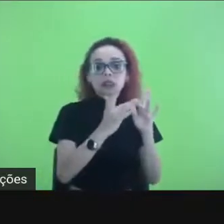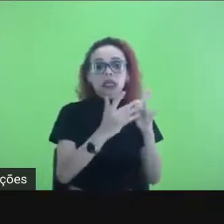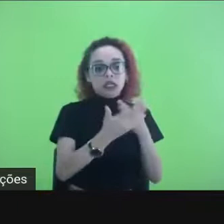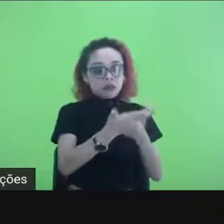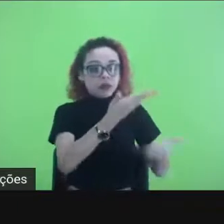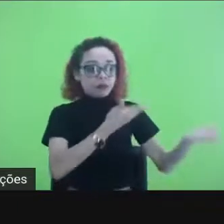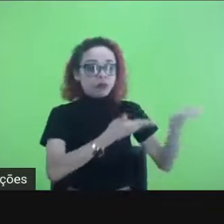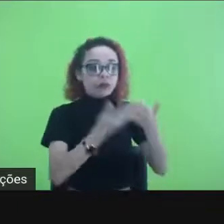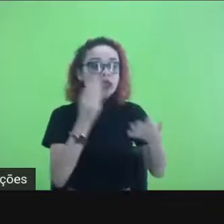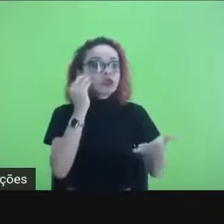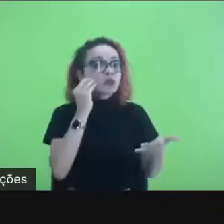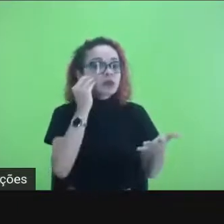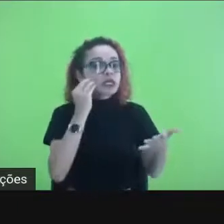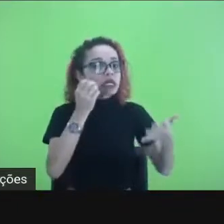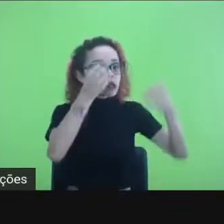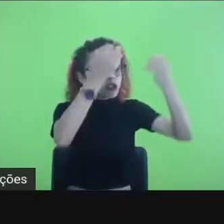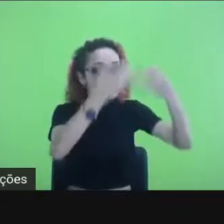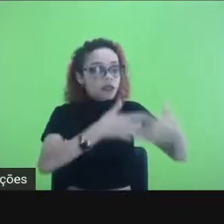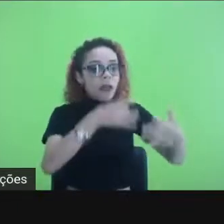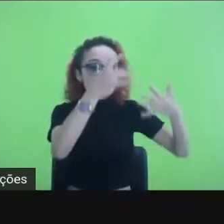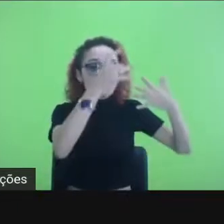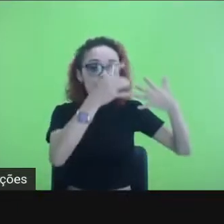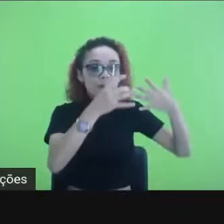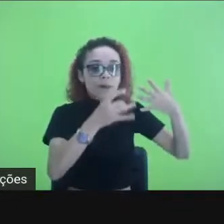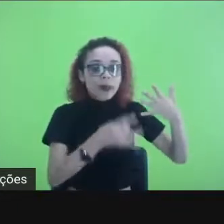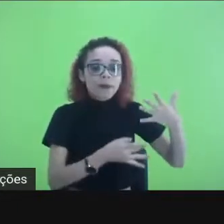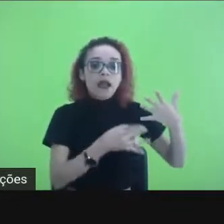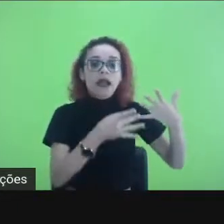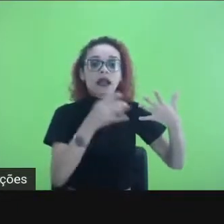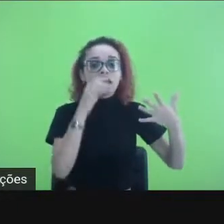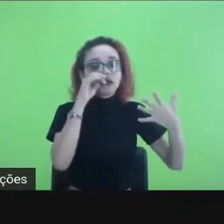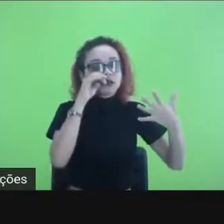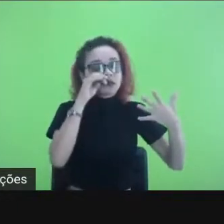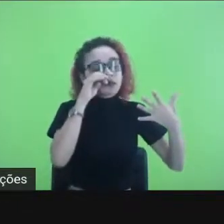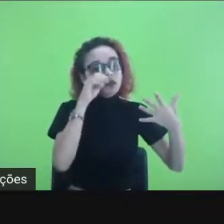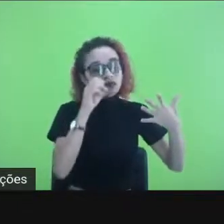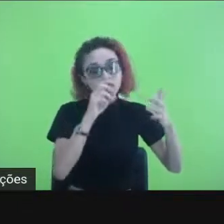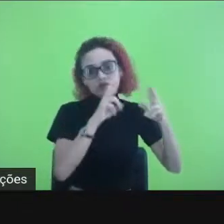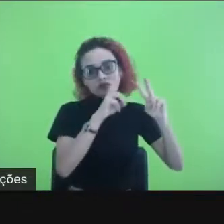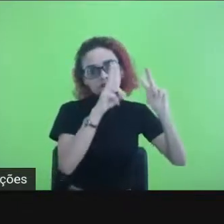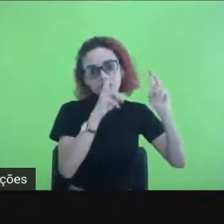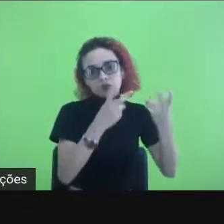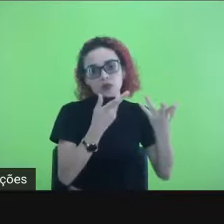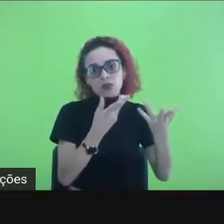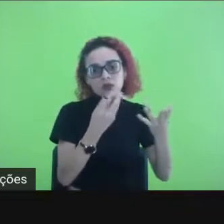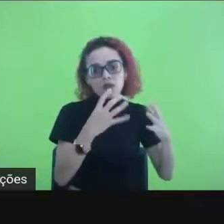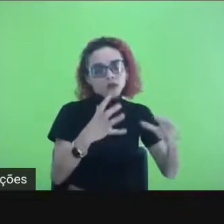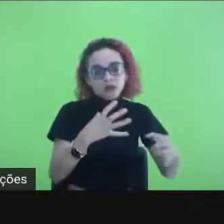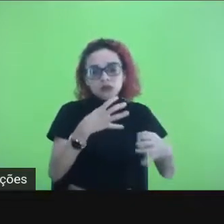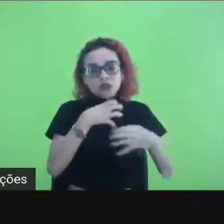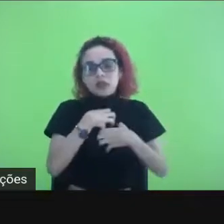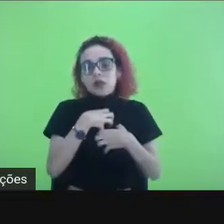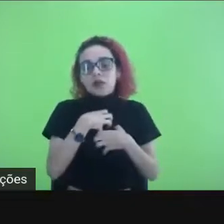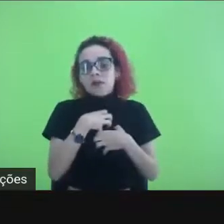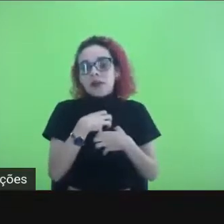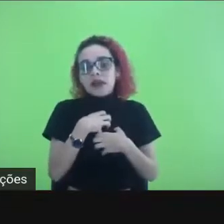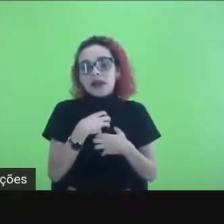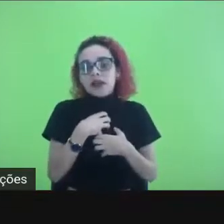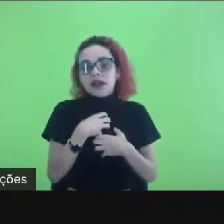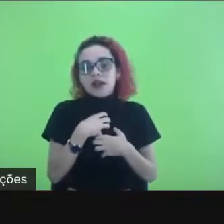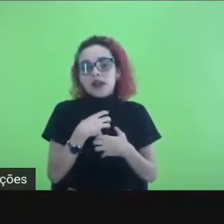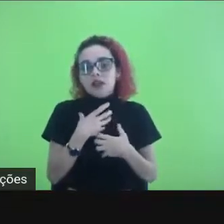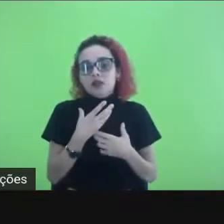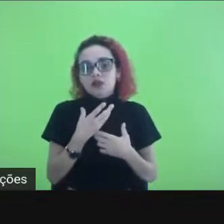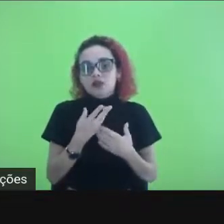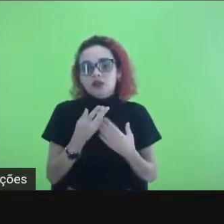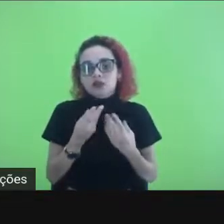e a descrever um pouco, né, e a conceituar um pouco sobre os impactos que